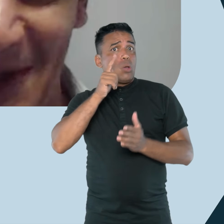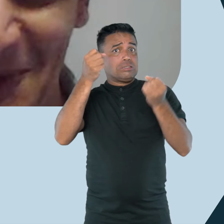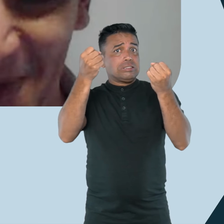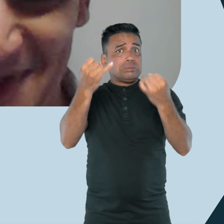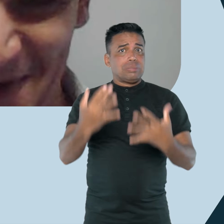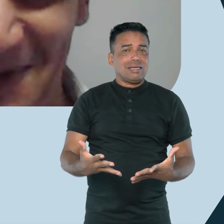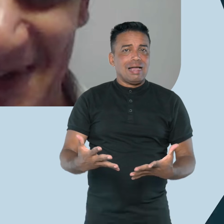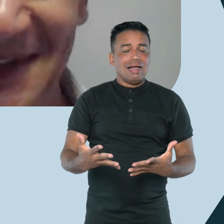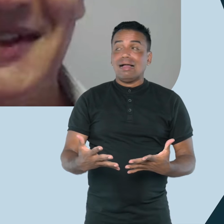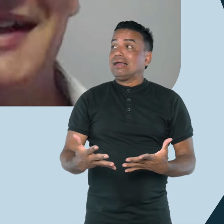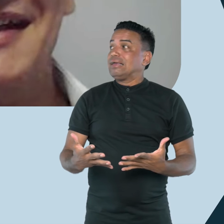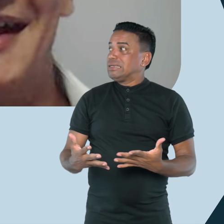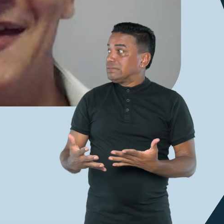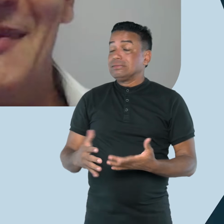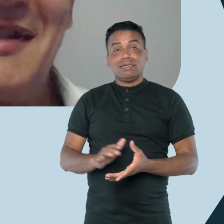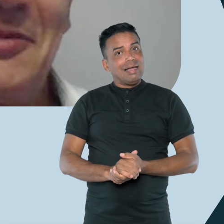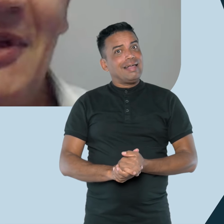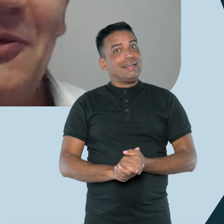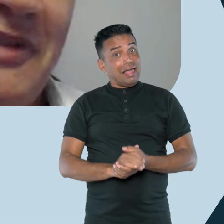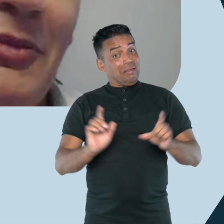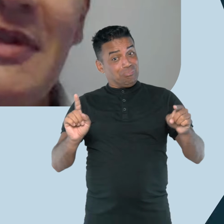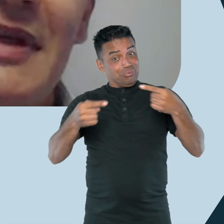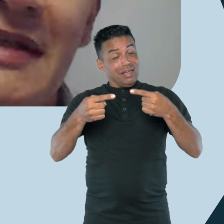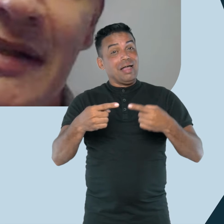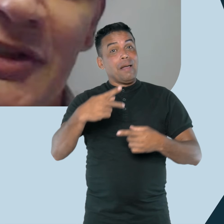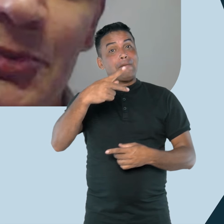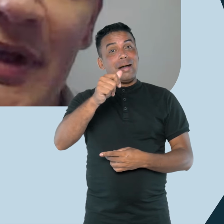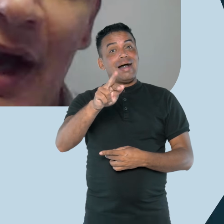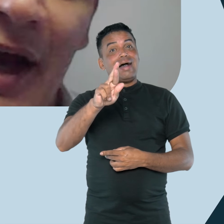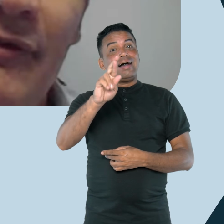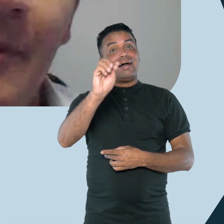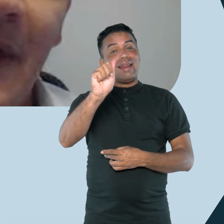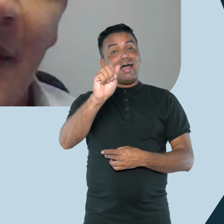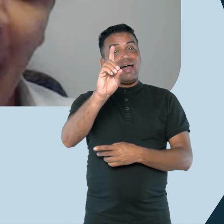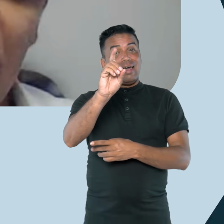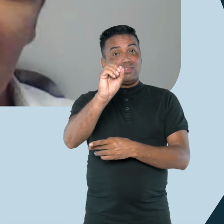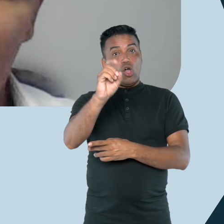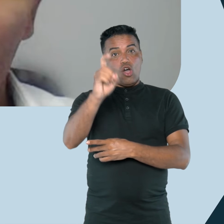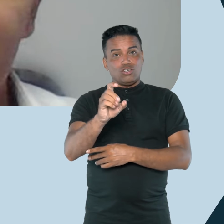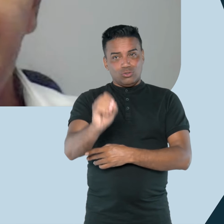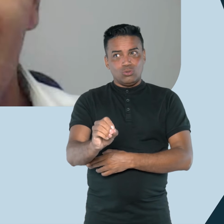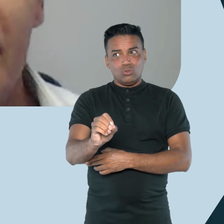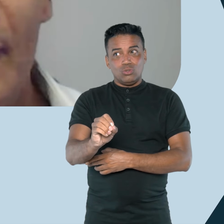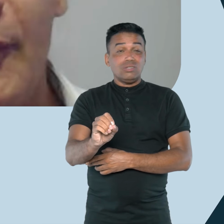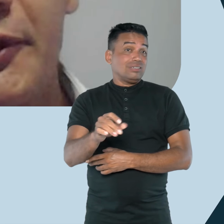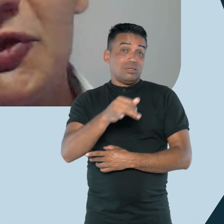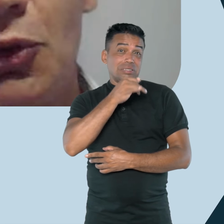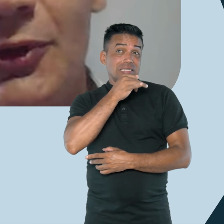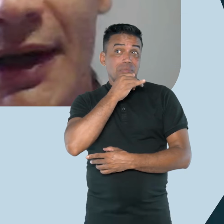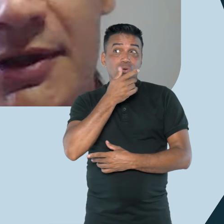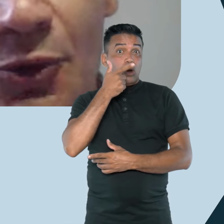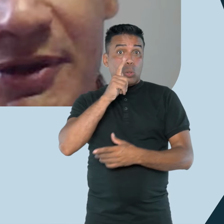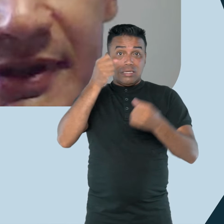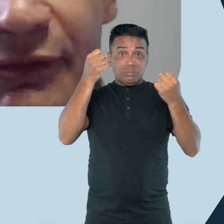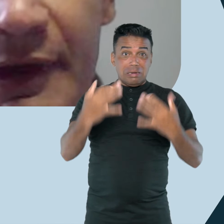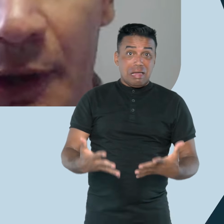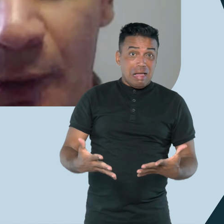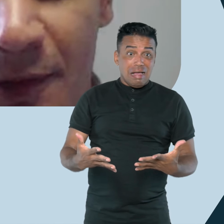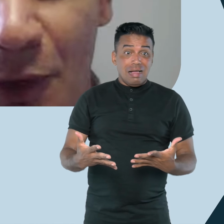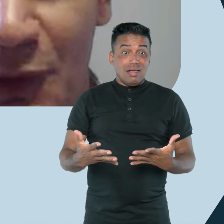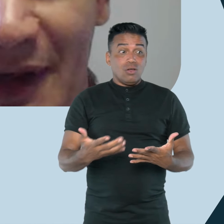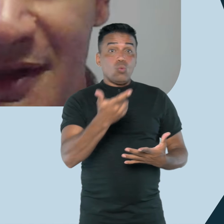que paradoxo, né? Muito. Mas esse paradoxo é muito interessante, porque a efemeridade das coisas, ela é tão importante quanto aquelas coisas